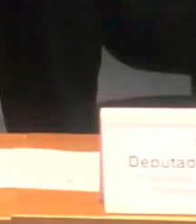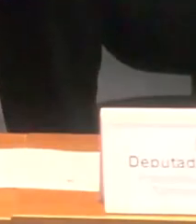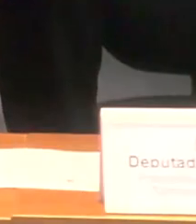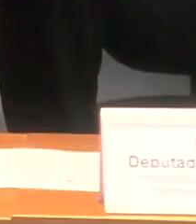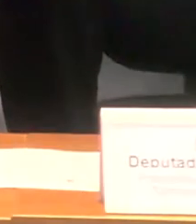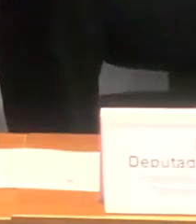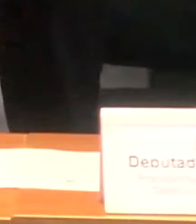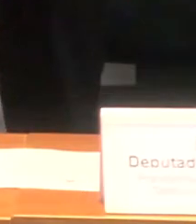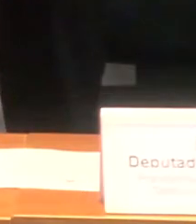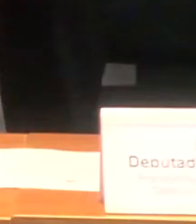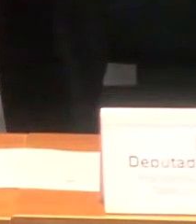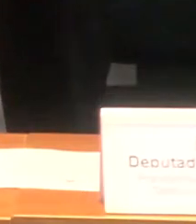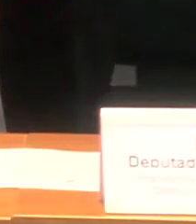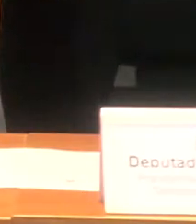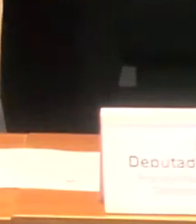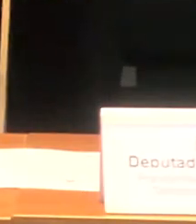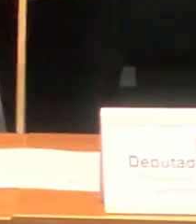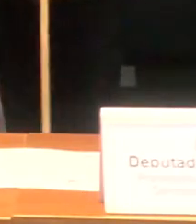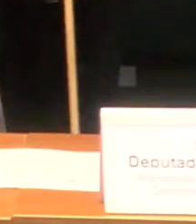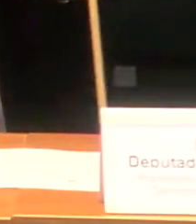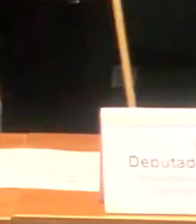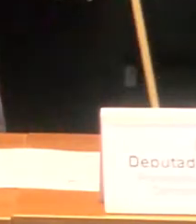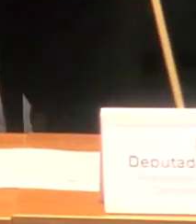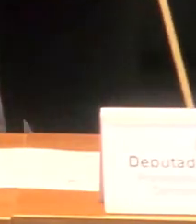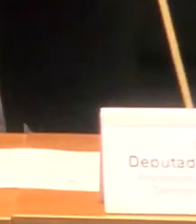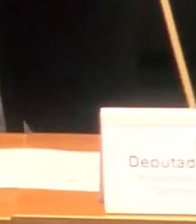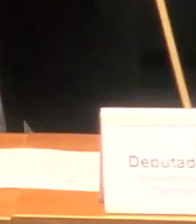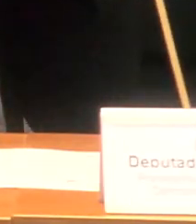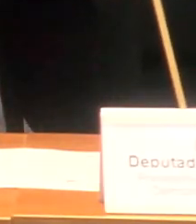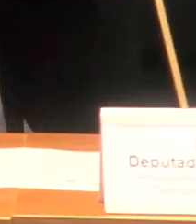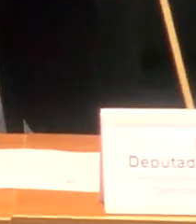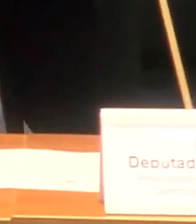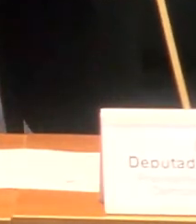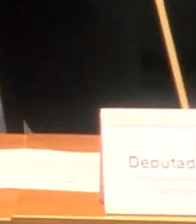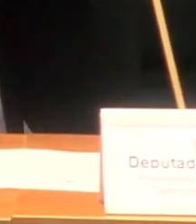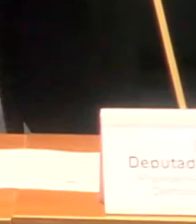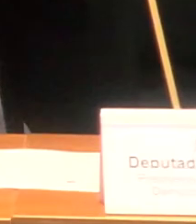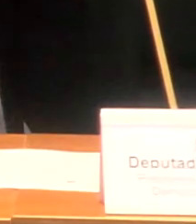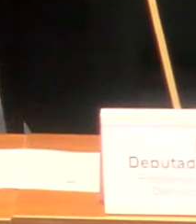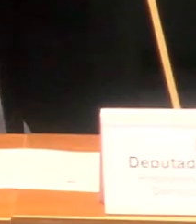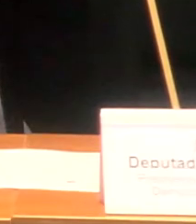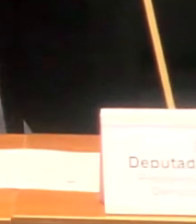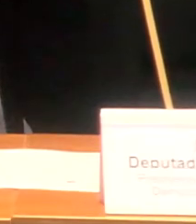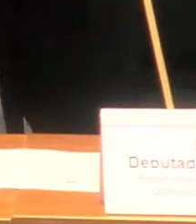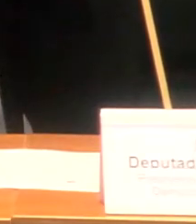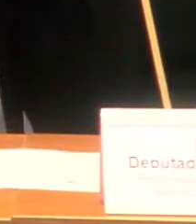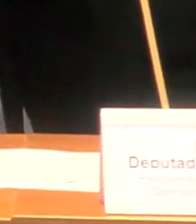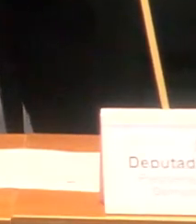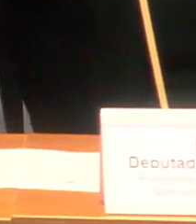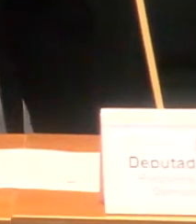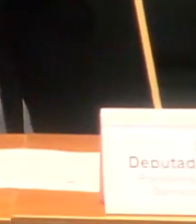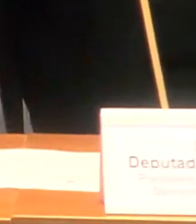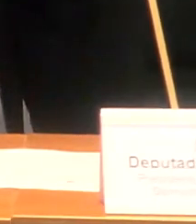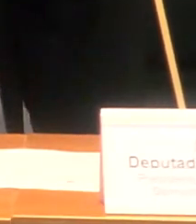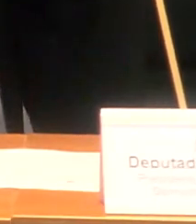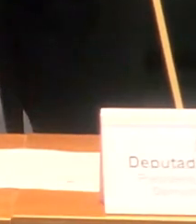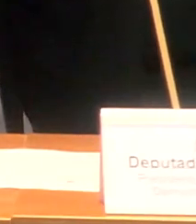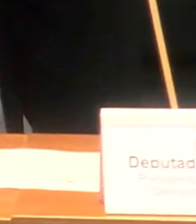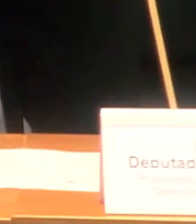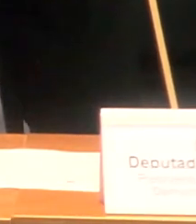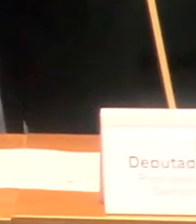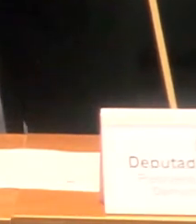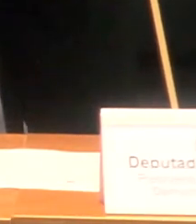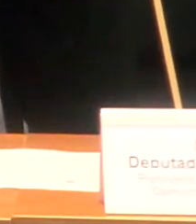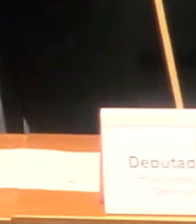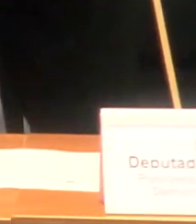eu tenho prazer de fazer com essa dupla aí com Valdete o nosso presidente